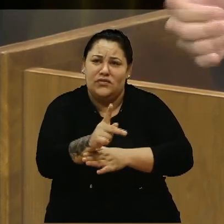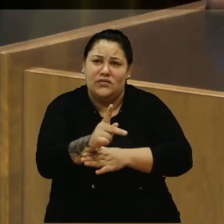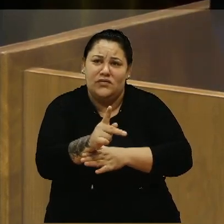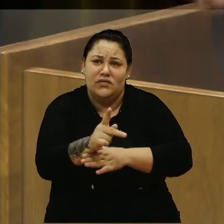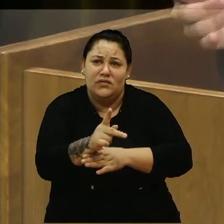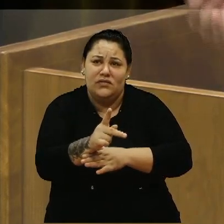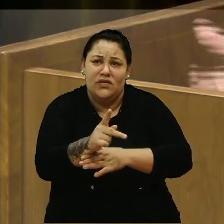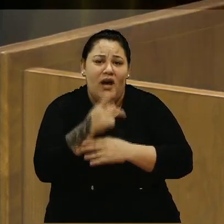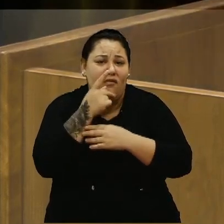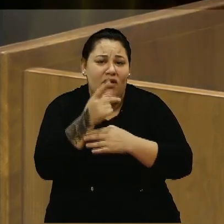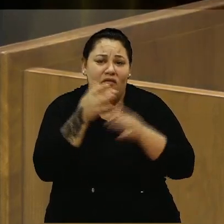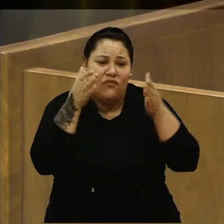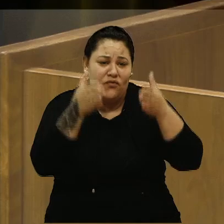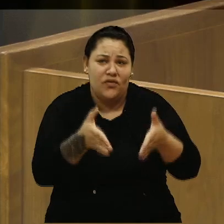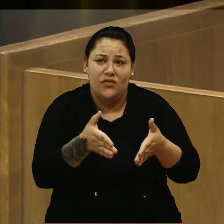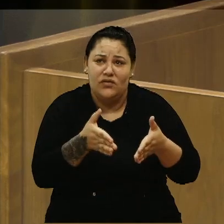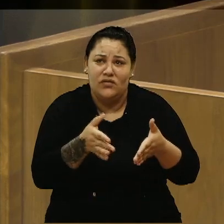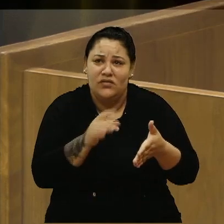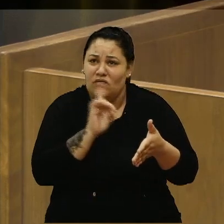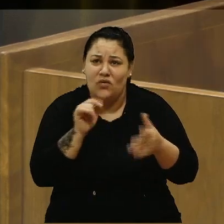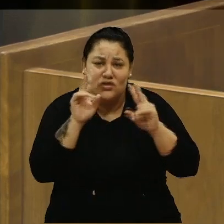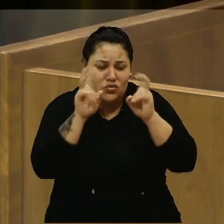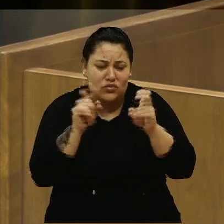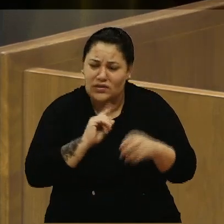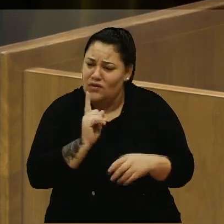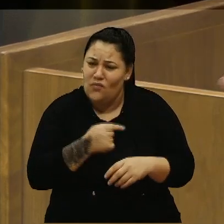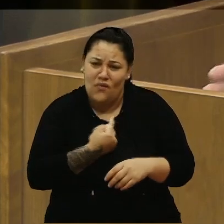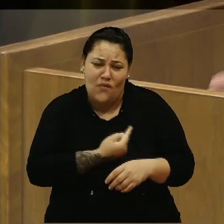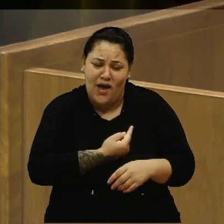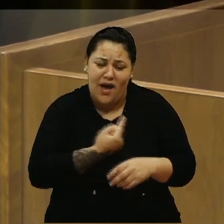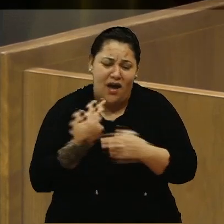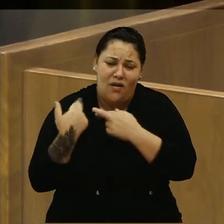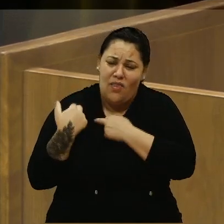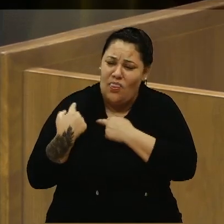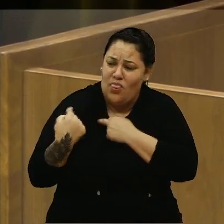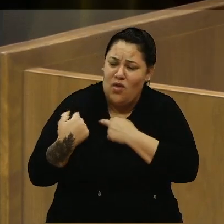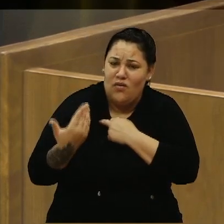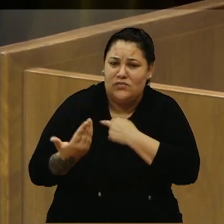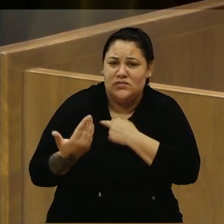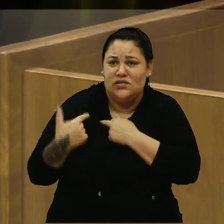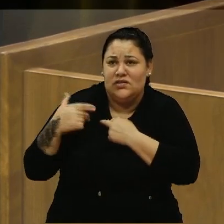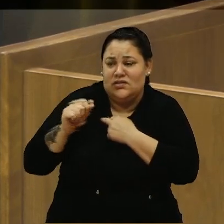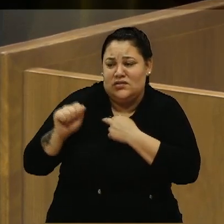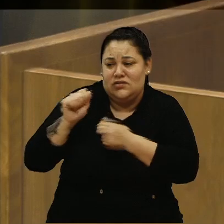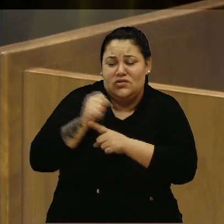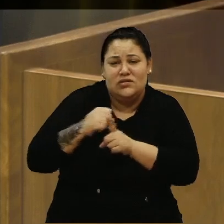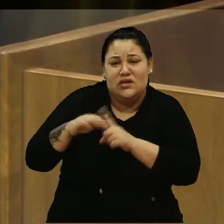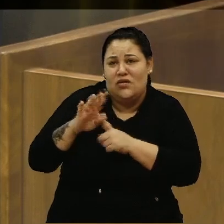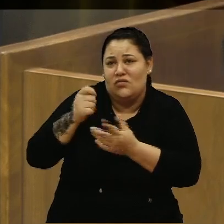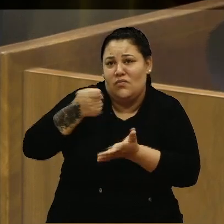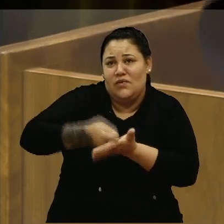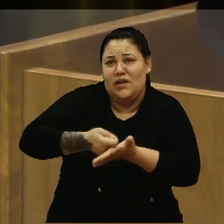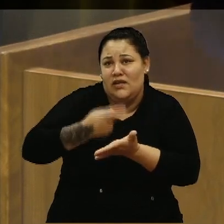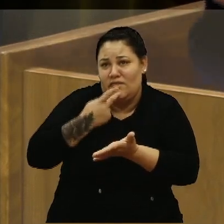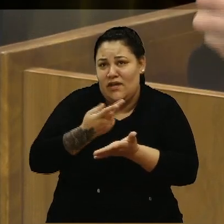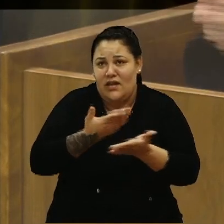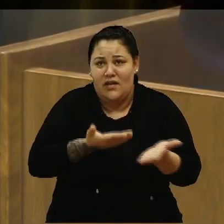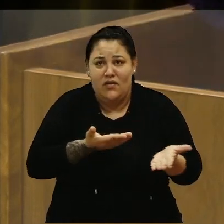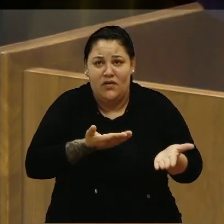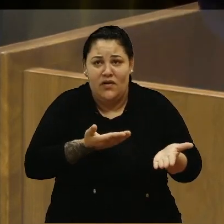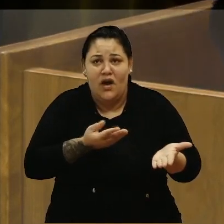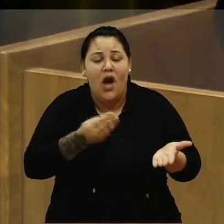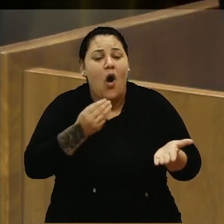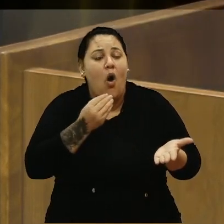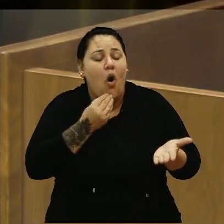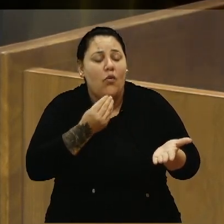sua fala numa pauta que nem uma pauta nossa. E aí, vereadores, eu como assistente social me sinto obrigada em dizer, sim, é claro